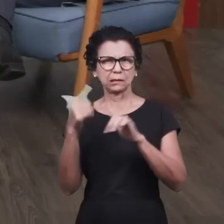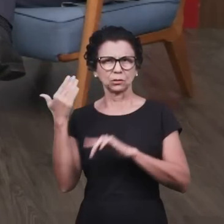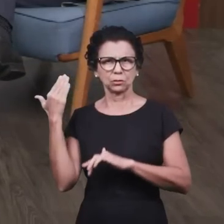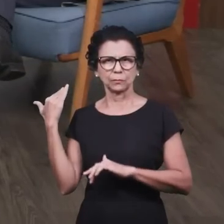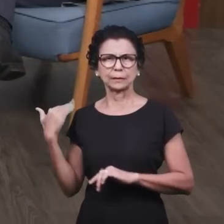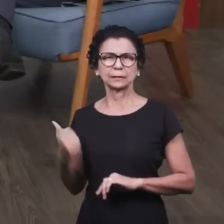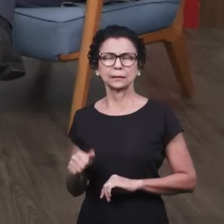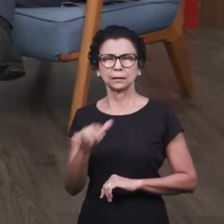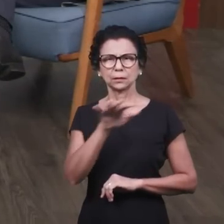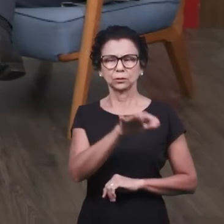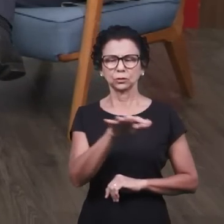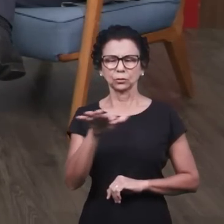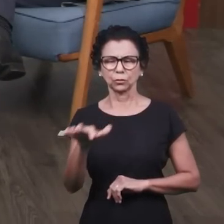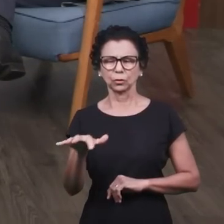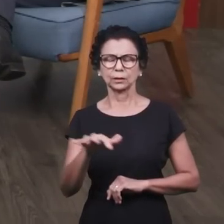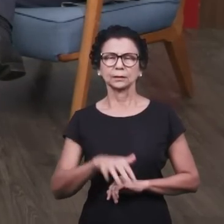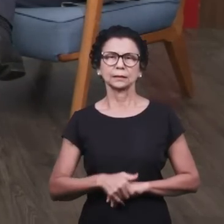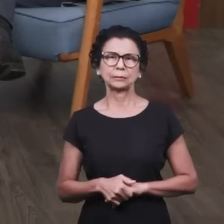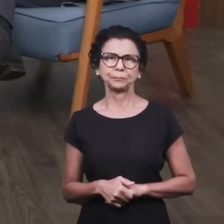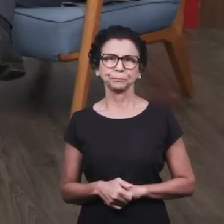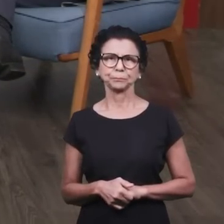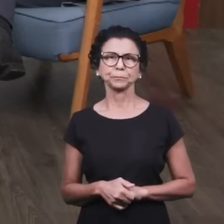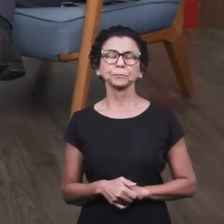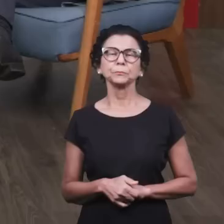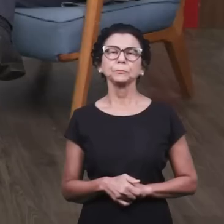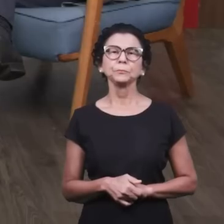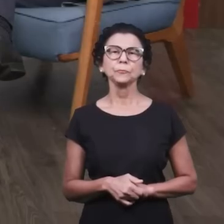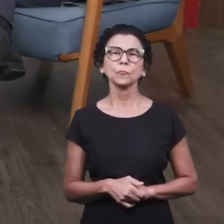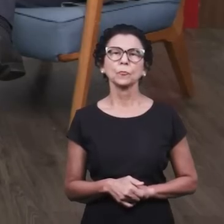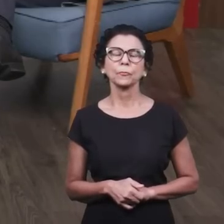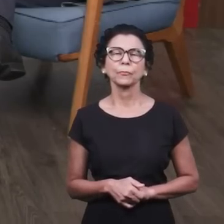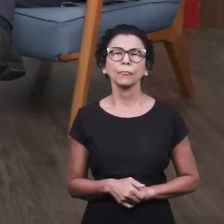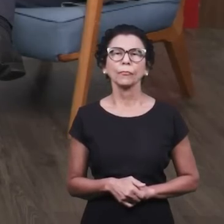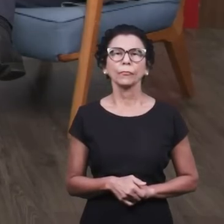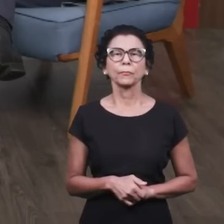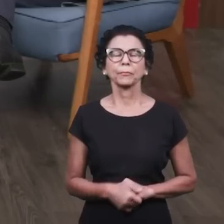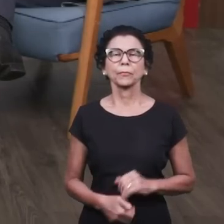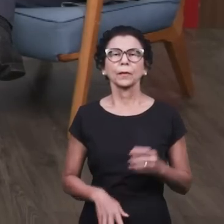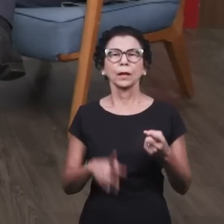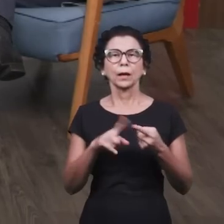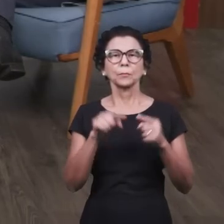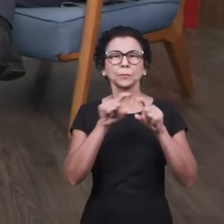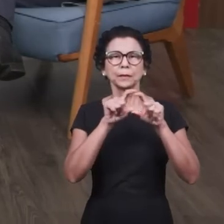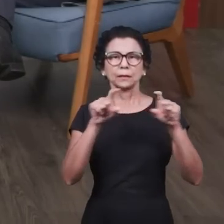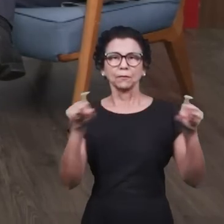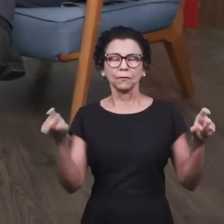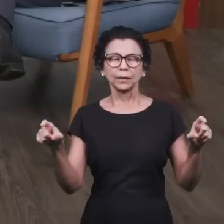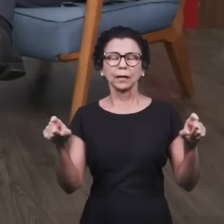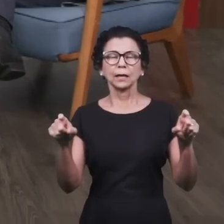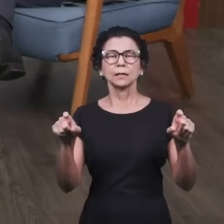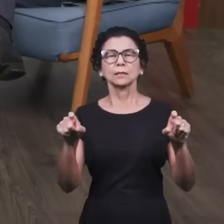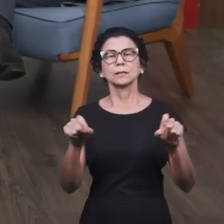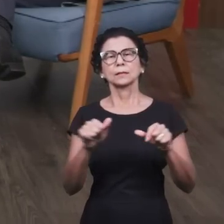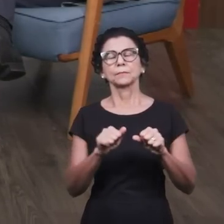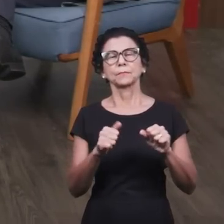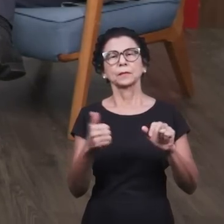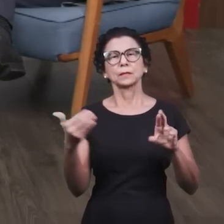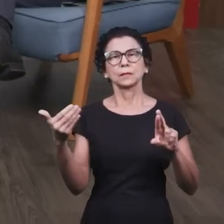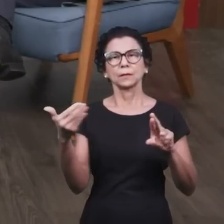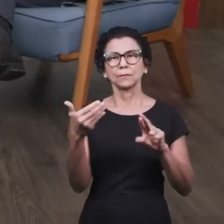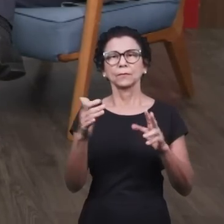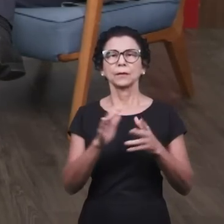da carta escrita à igreja de Filadélfia. Eis que estou à porta e bato está dentro da igreja